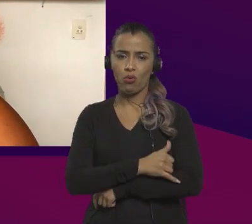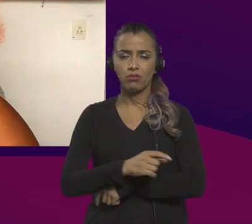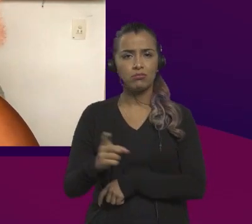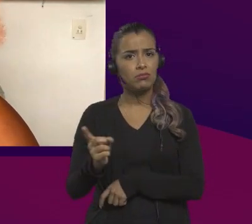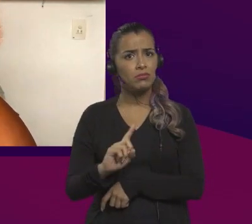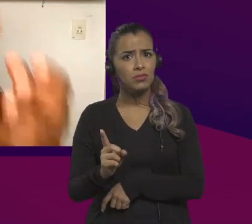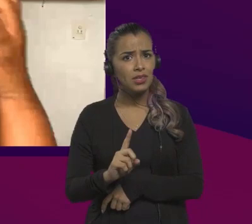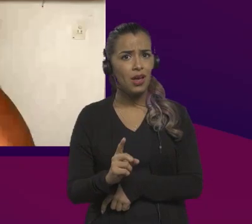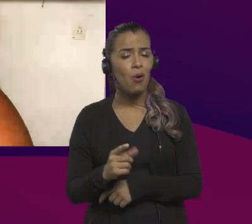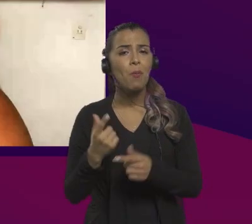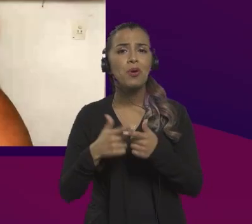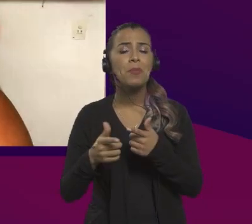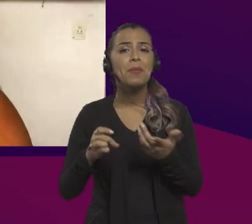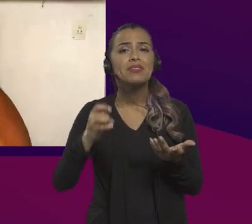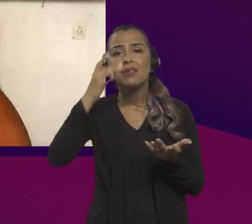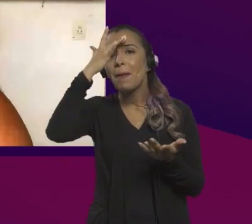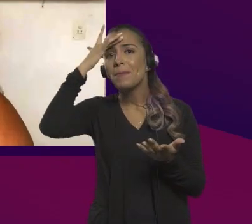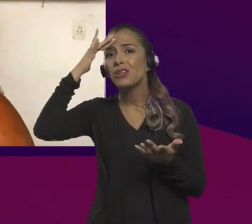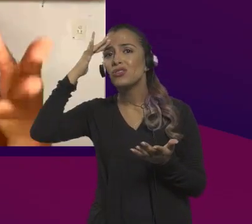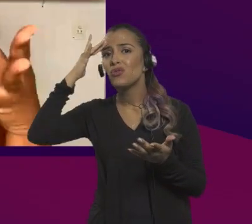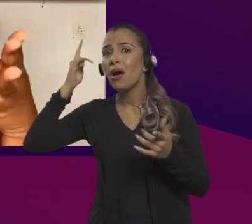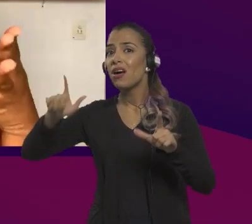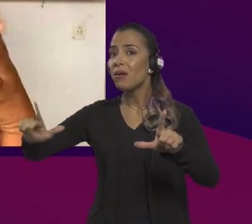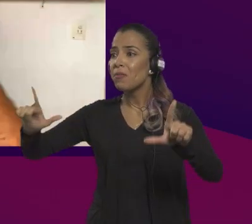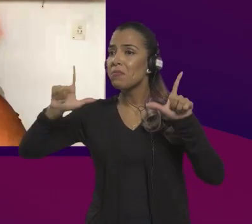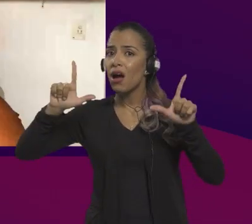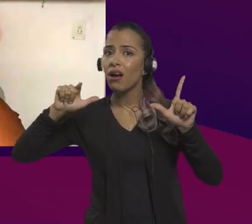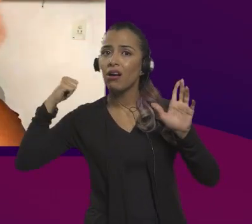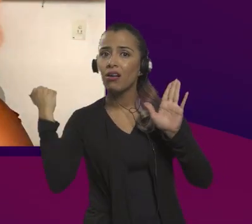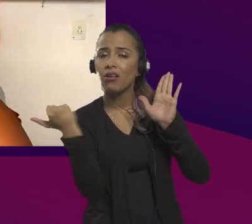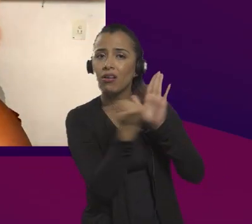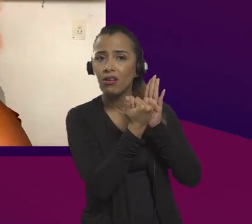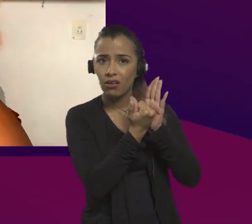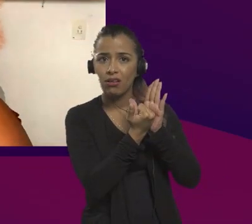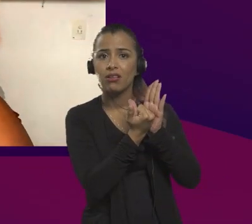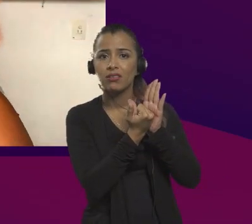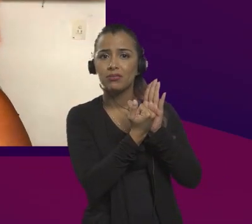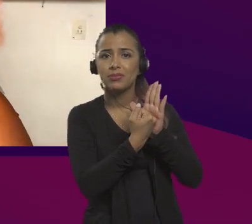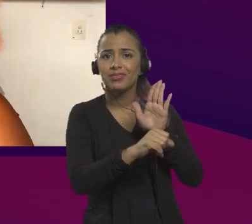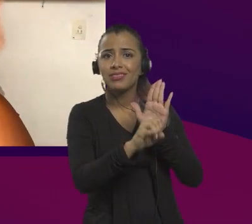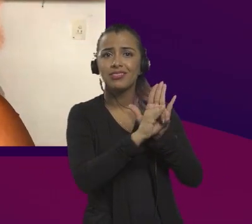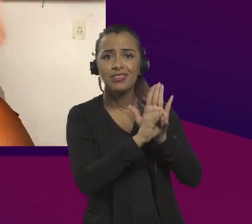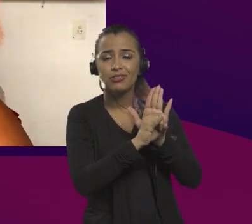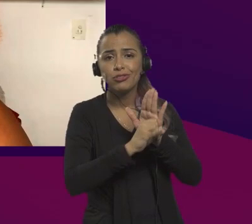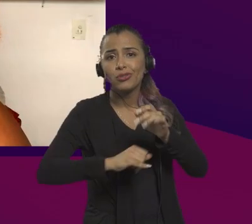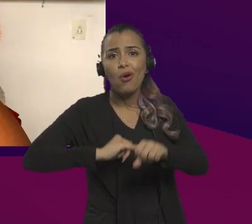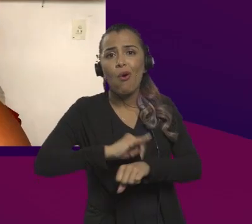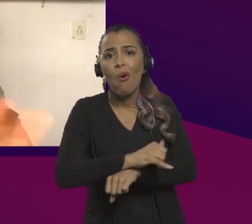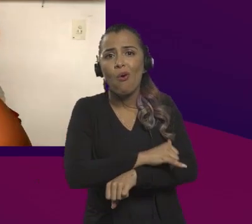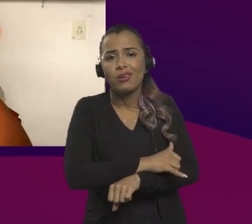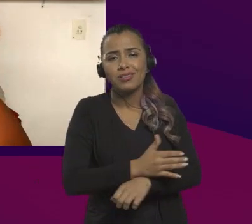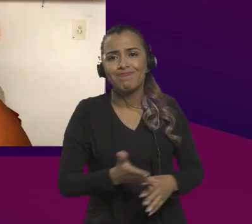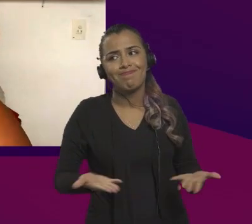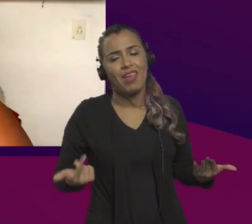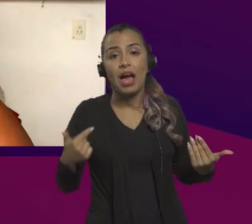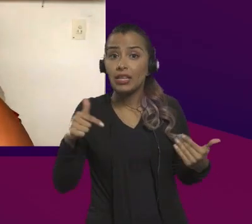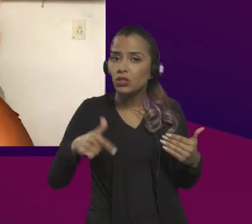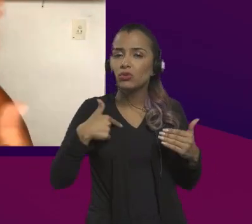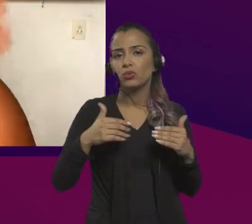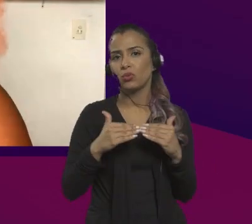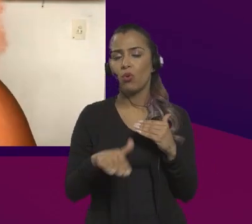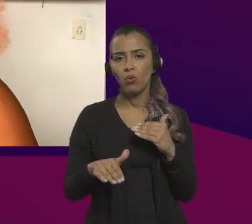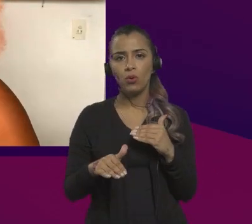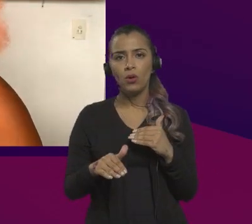usam isso para poder me definir e me encaixar e findar minha existência em ser uma mulher gorda. Eu não concordo Sim. com